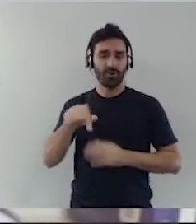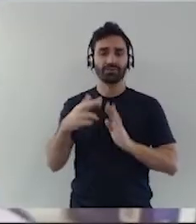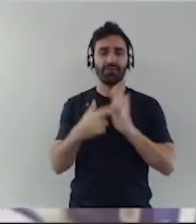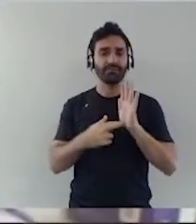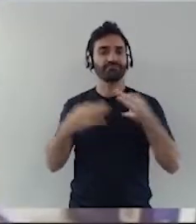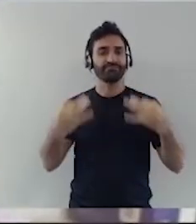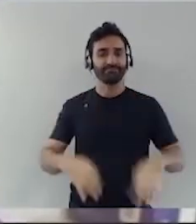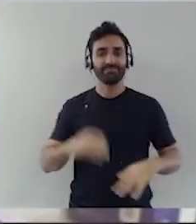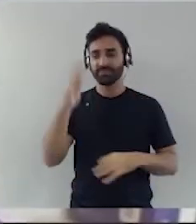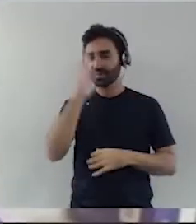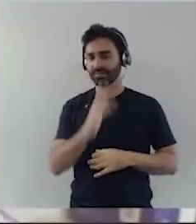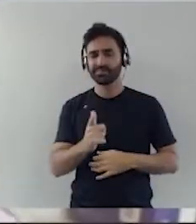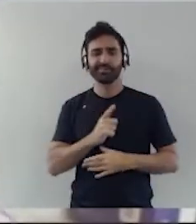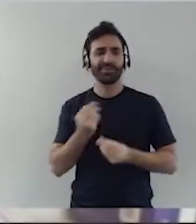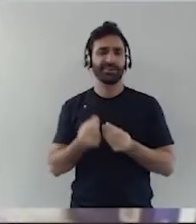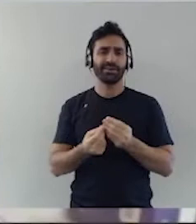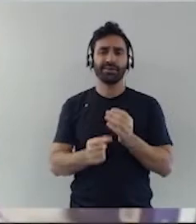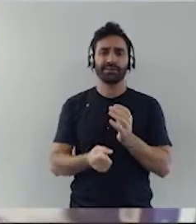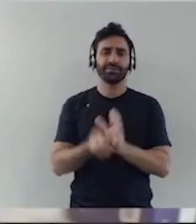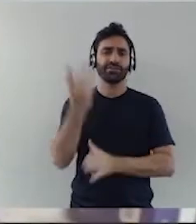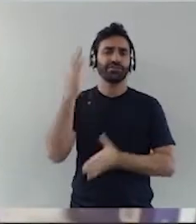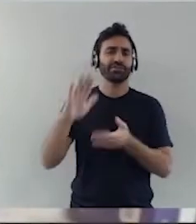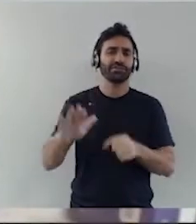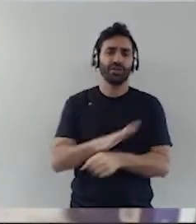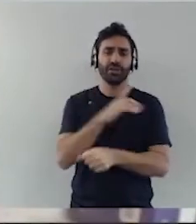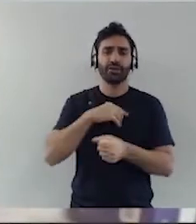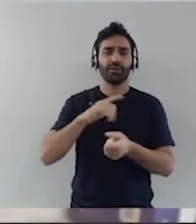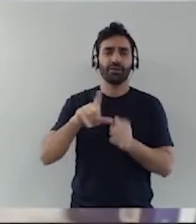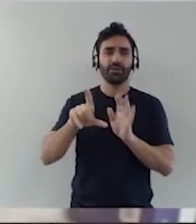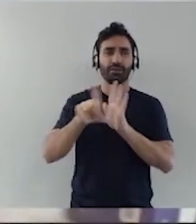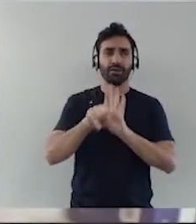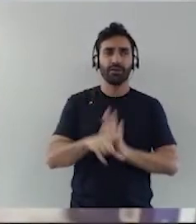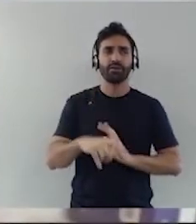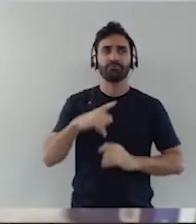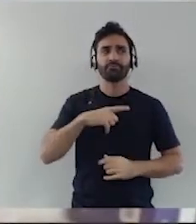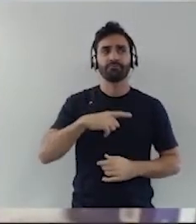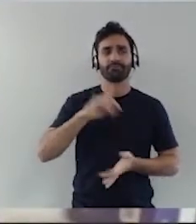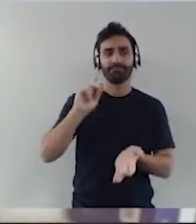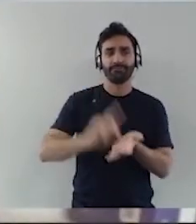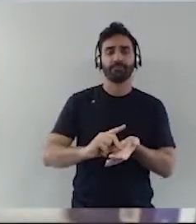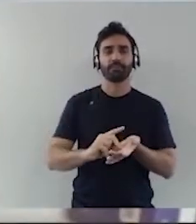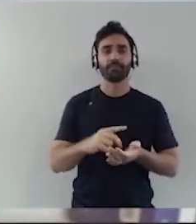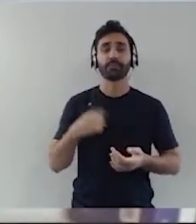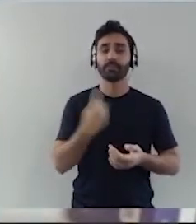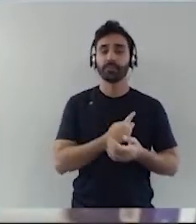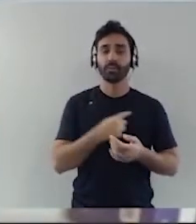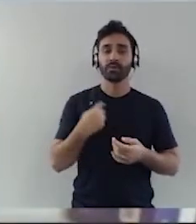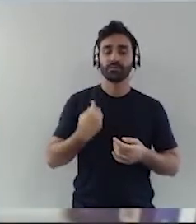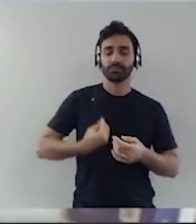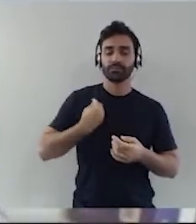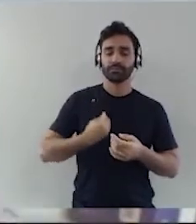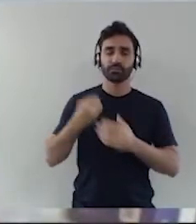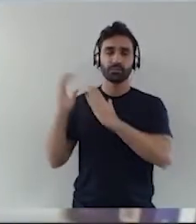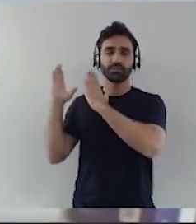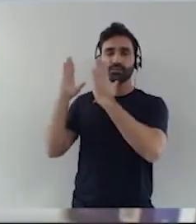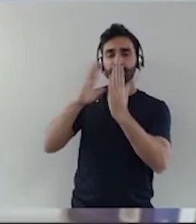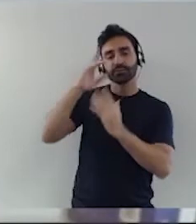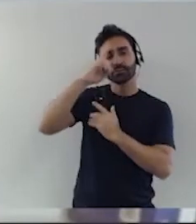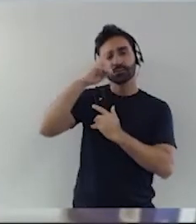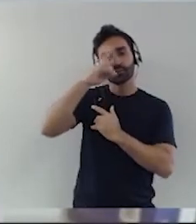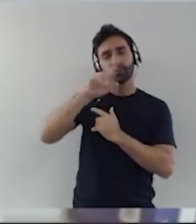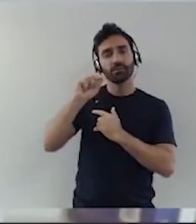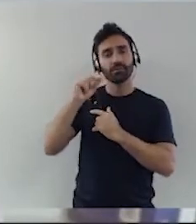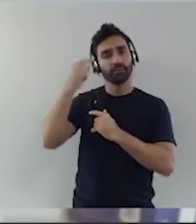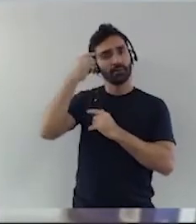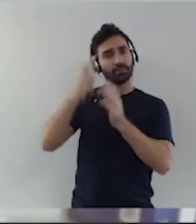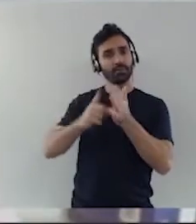satisfeito, o Brasil está farto. Né? Essa ênfase na ritualística, ela vem da nossa construção legislativa historicamente burocrática em